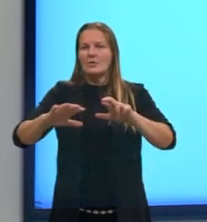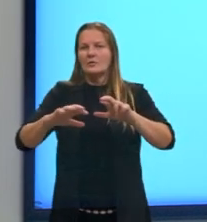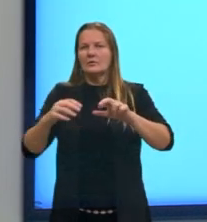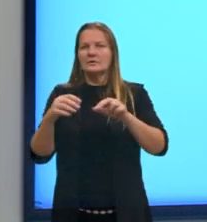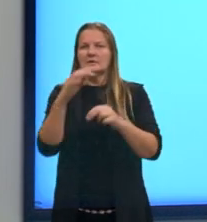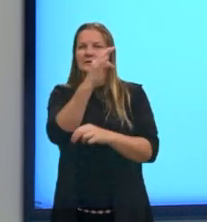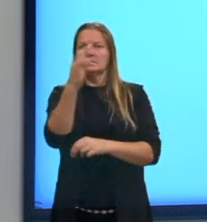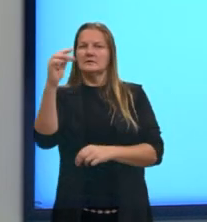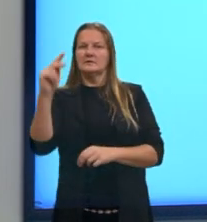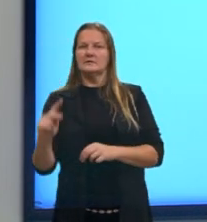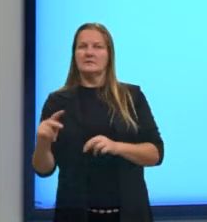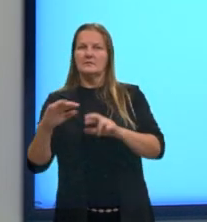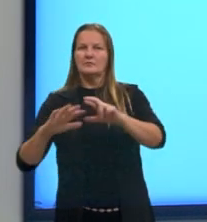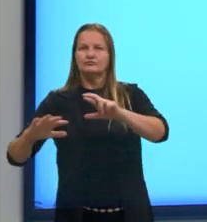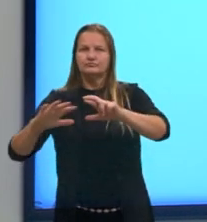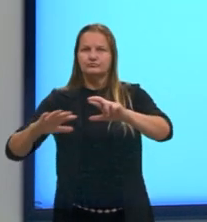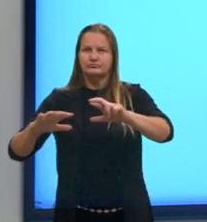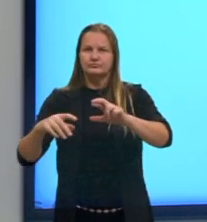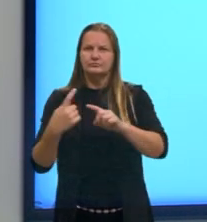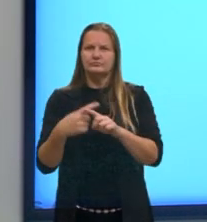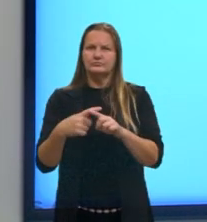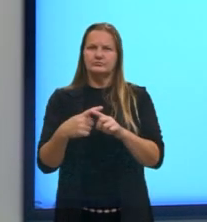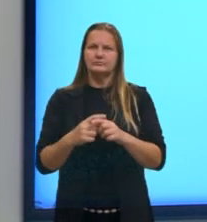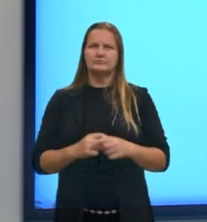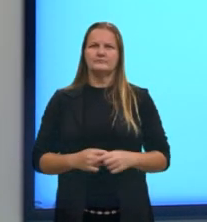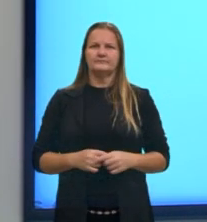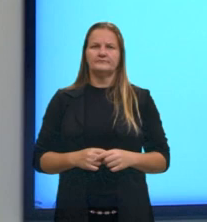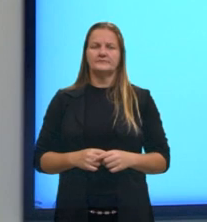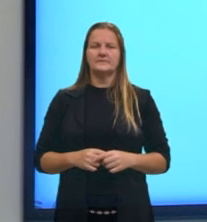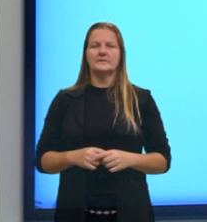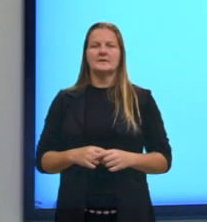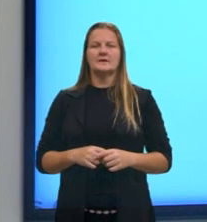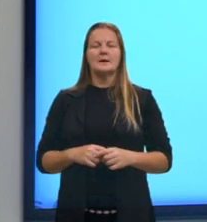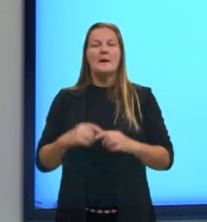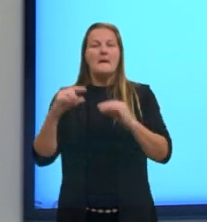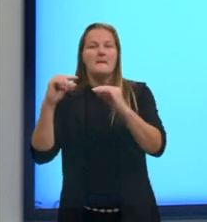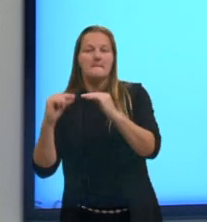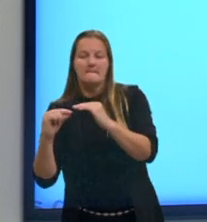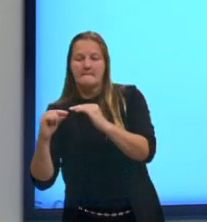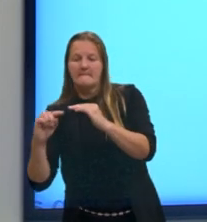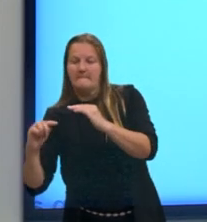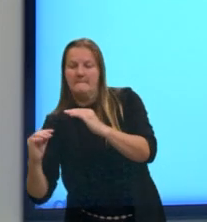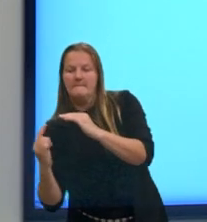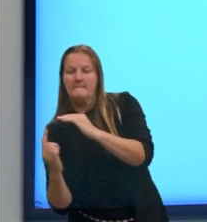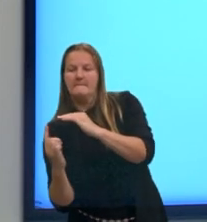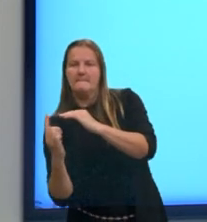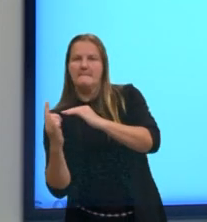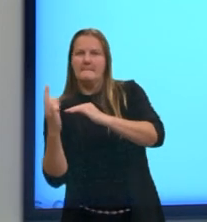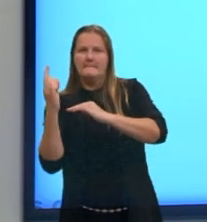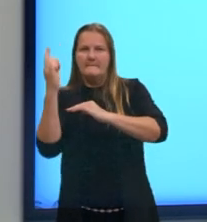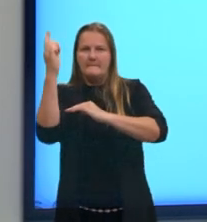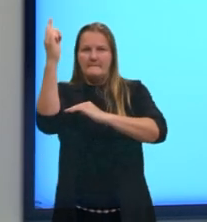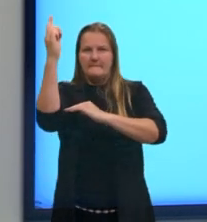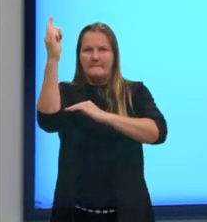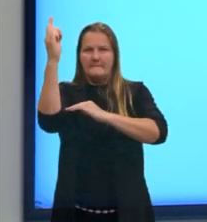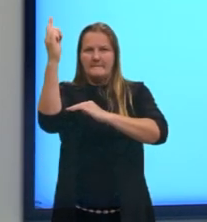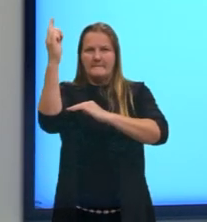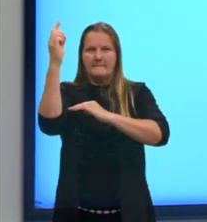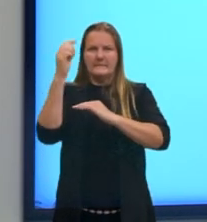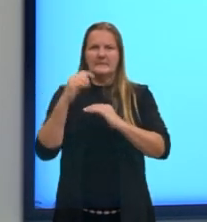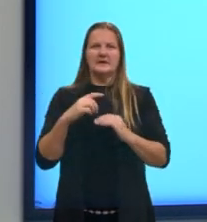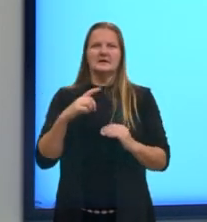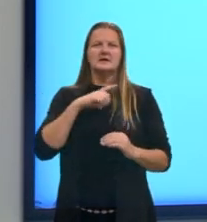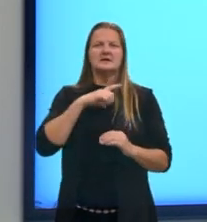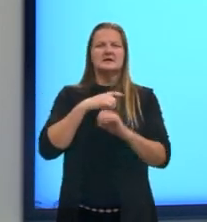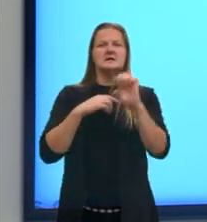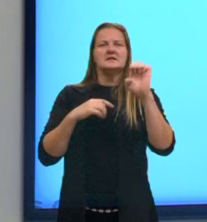uma aula quatro então a eletronegatividade vai variar de baixo para cima vou levar de cima para baixo e da